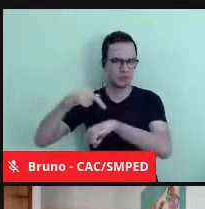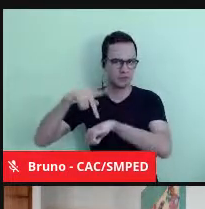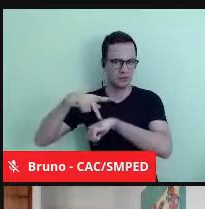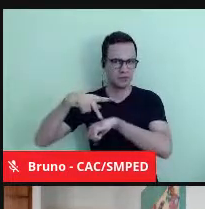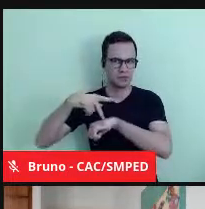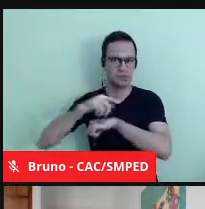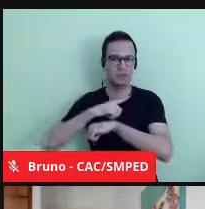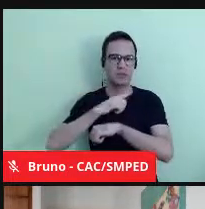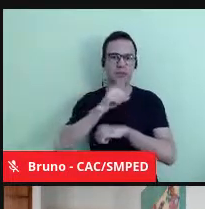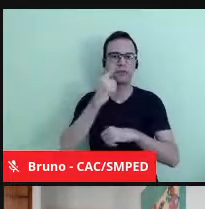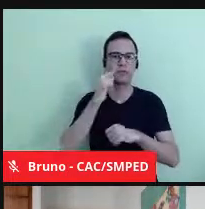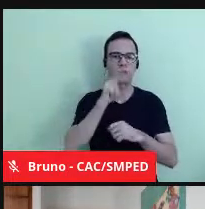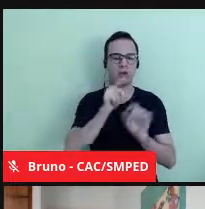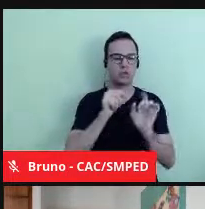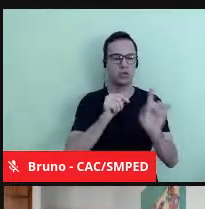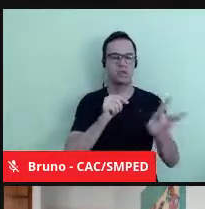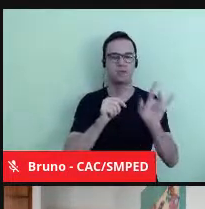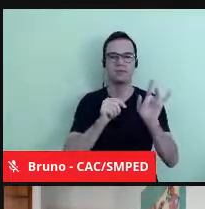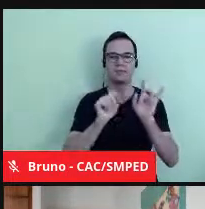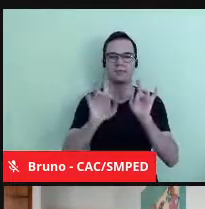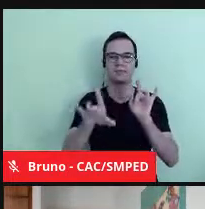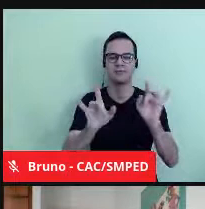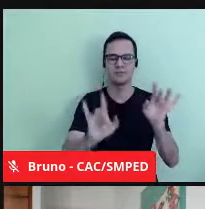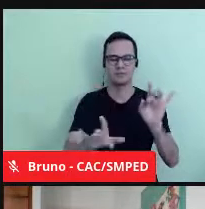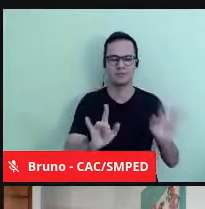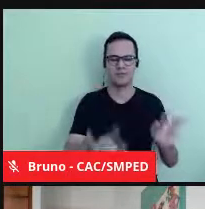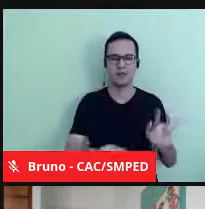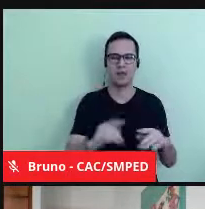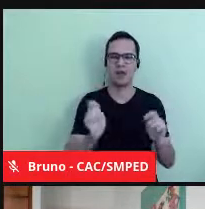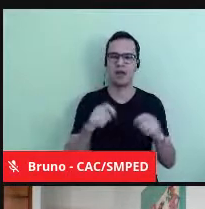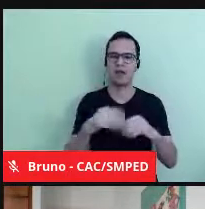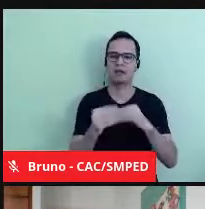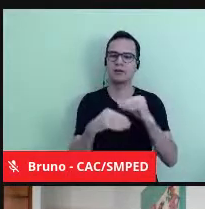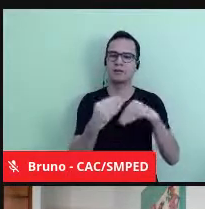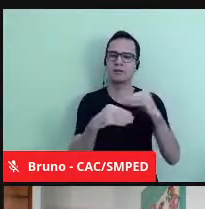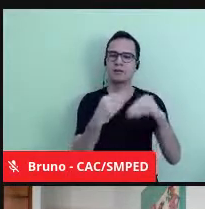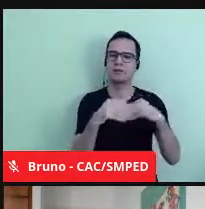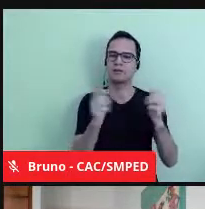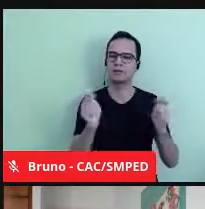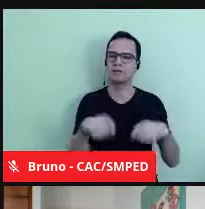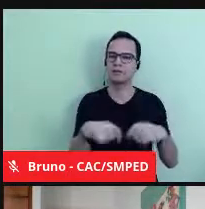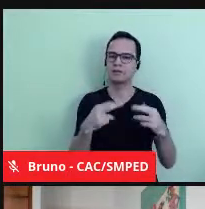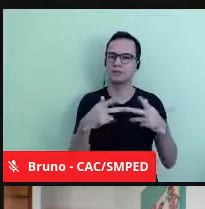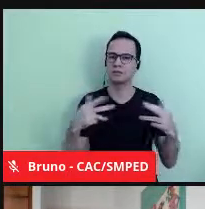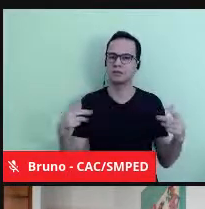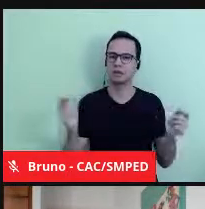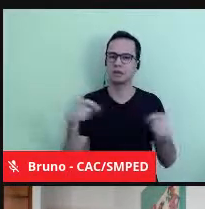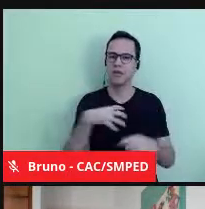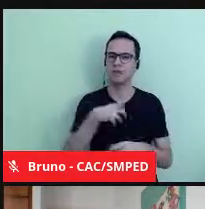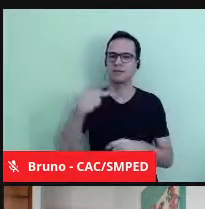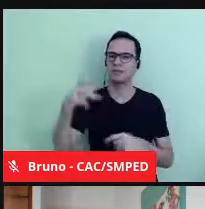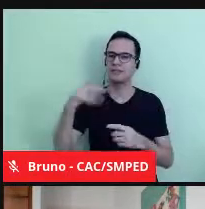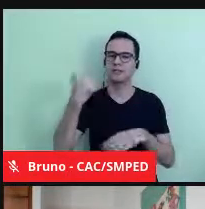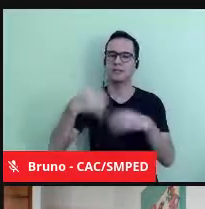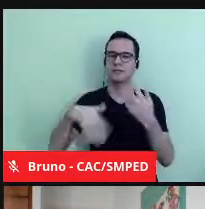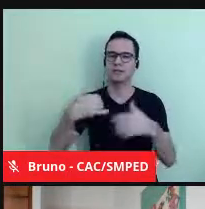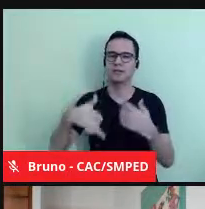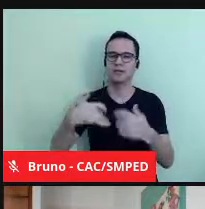com um objeto para toque, né, as pessoas tocando e podendo mixar esses diversos sotaques, essas diversas poesias,